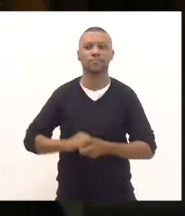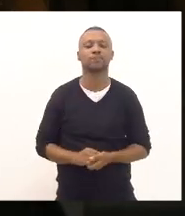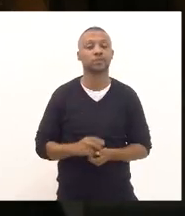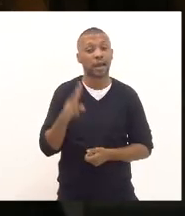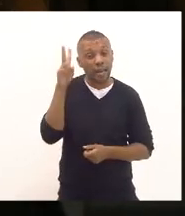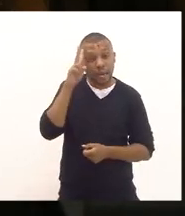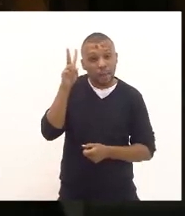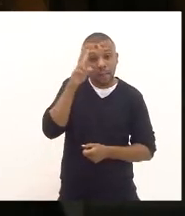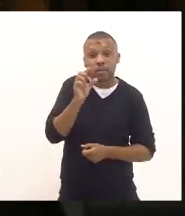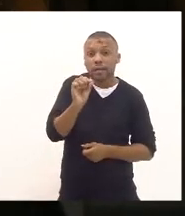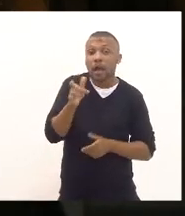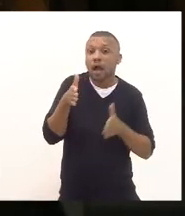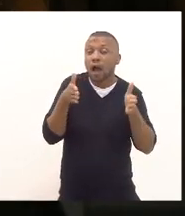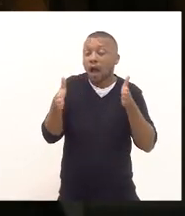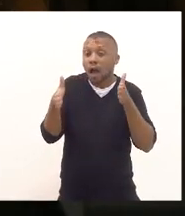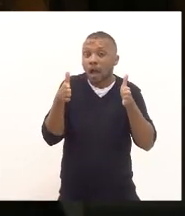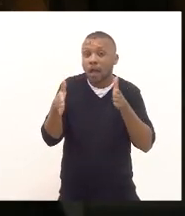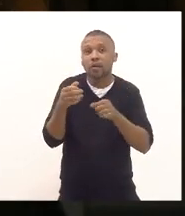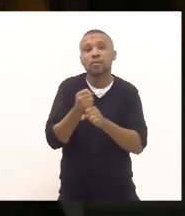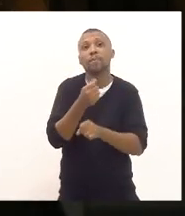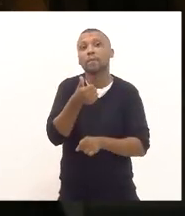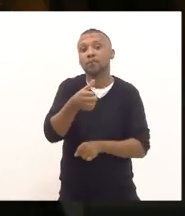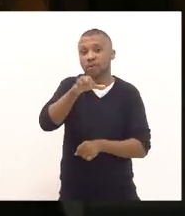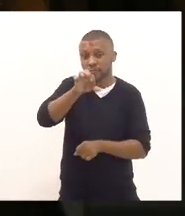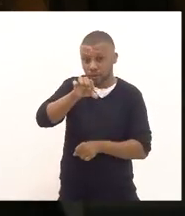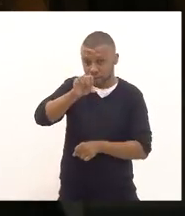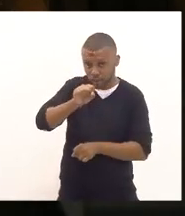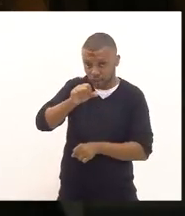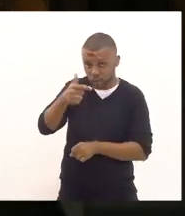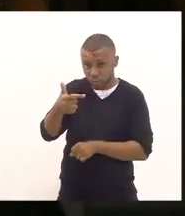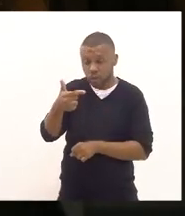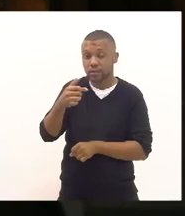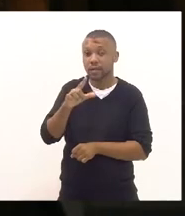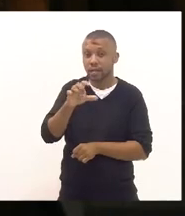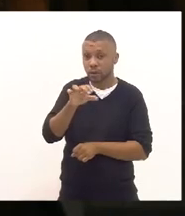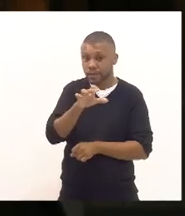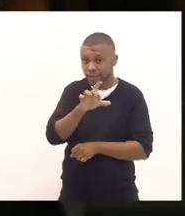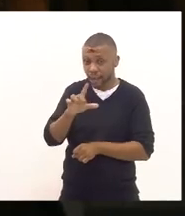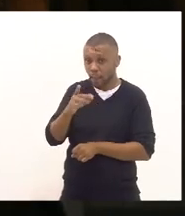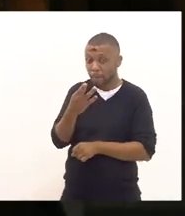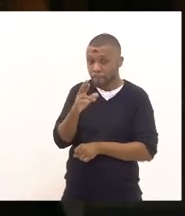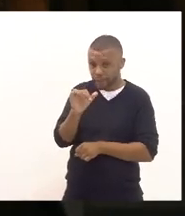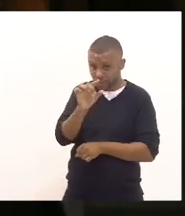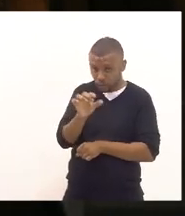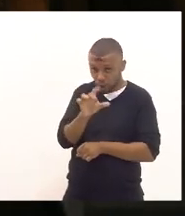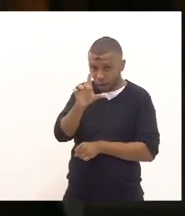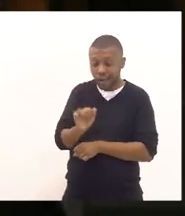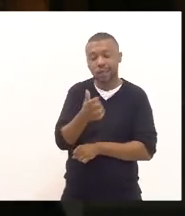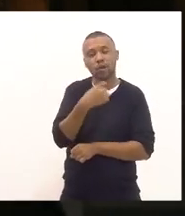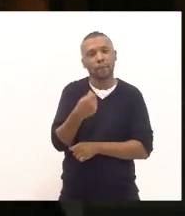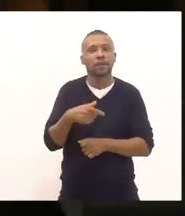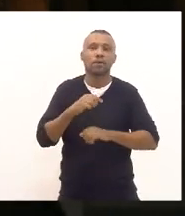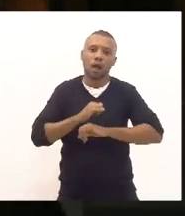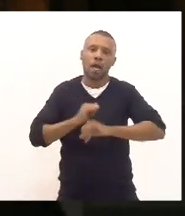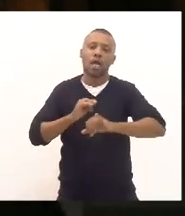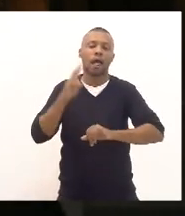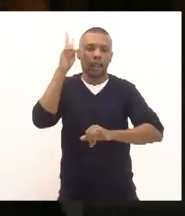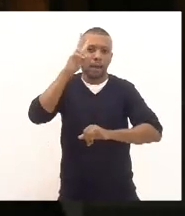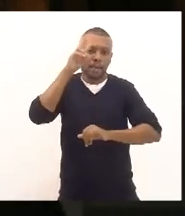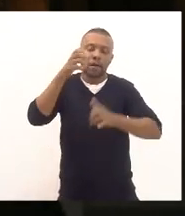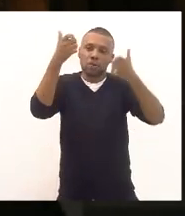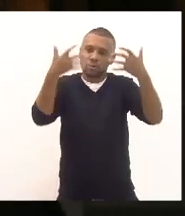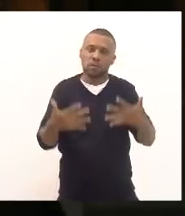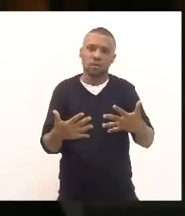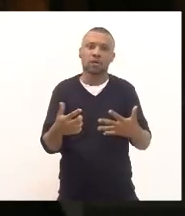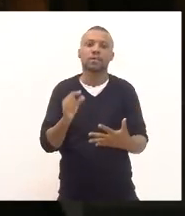lembrando A Era de 1982 Leonel Brizola que a gente não pode deixar de falar porque